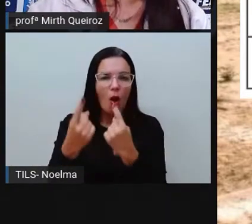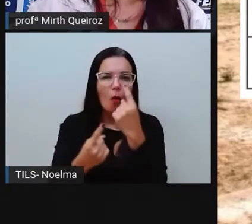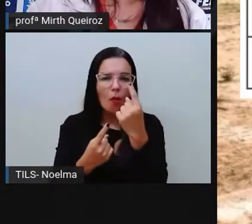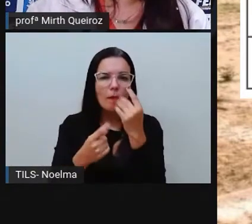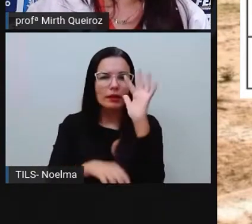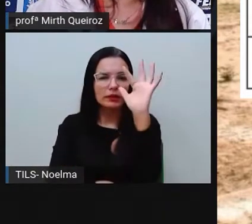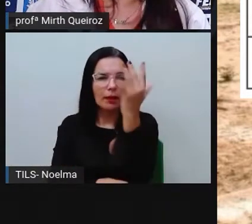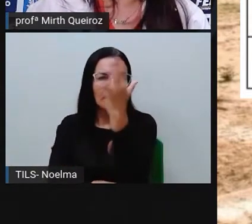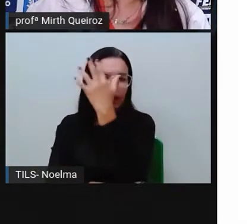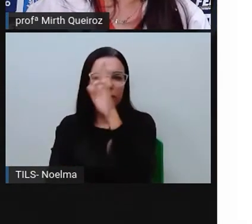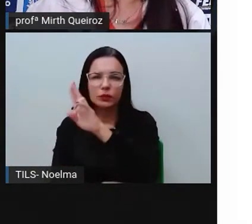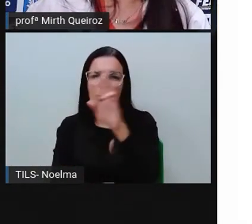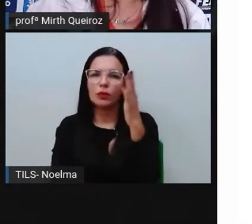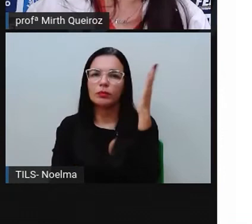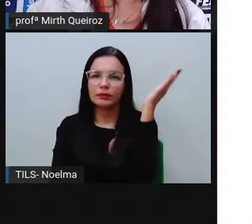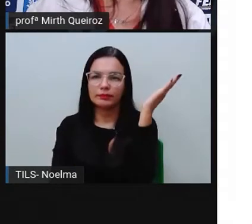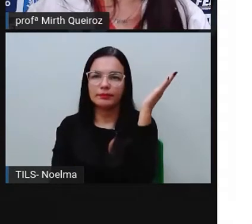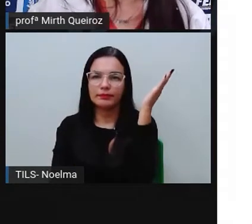dessas plantas.